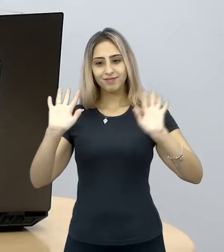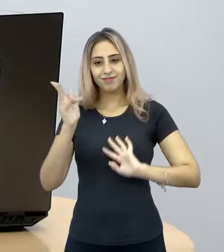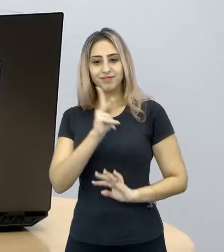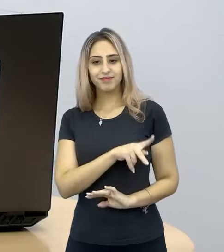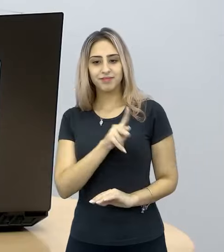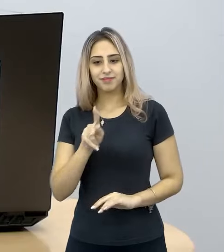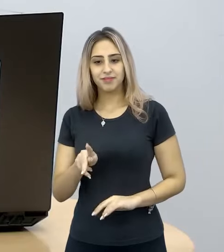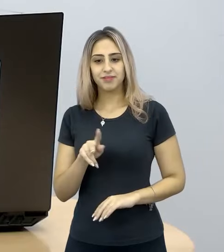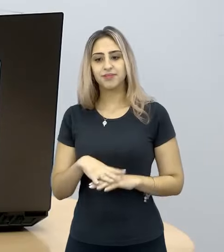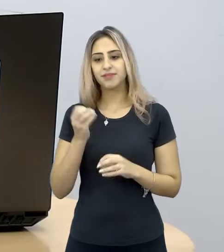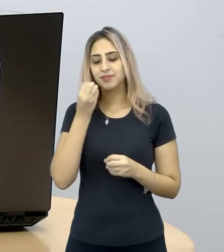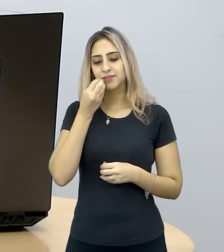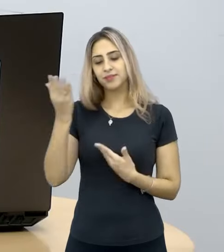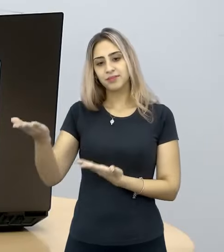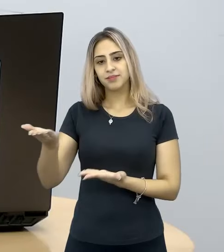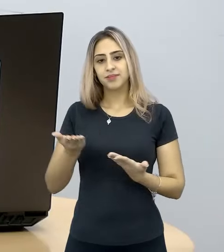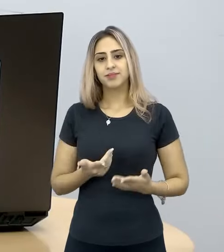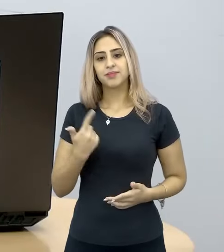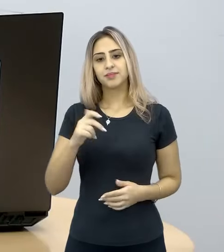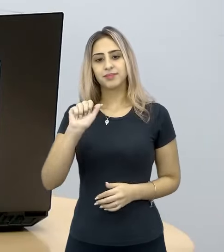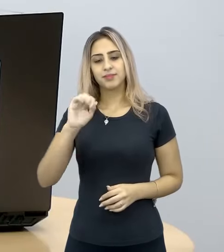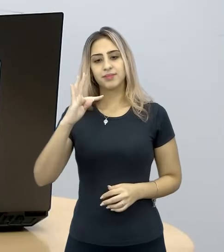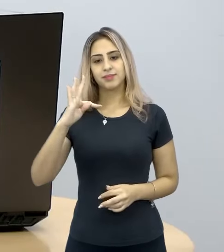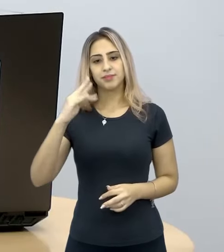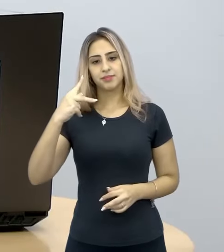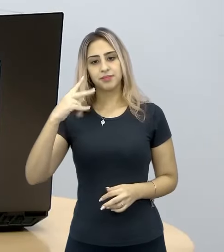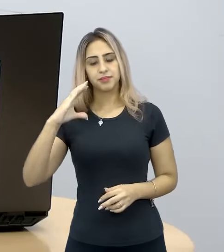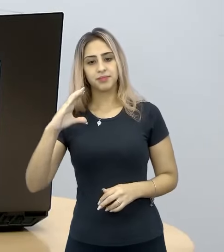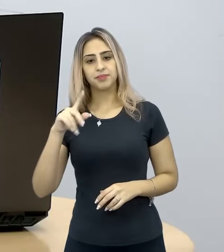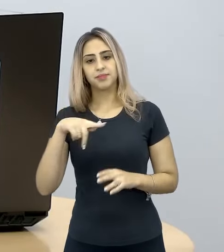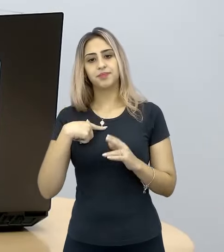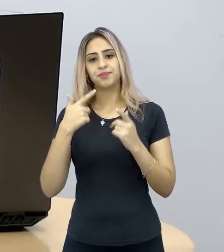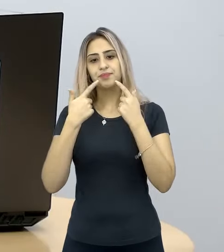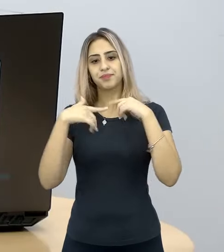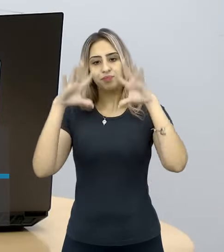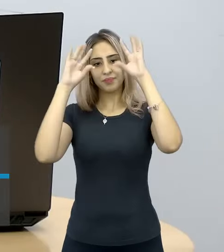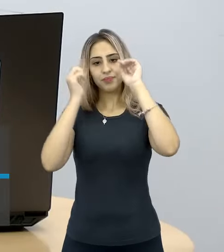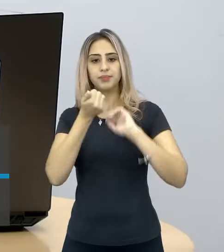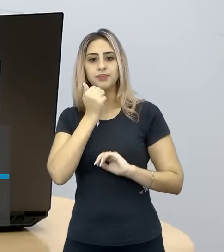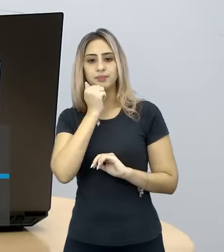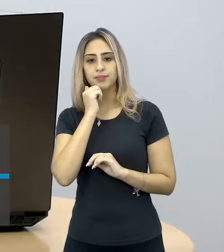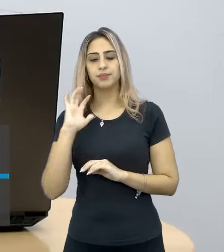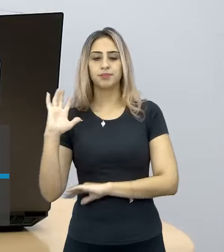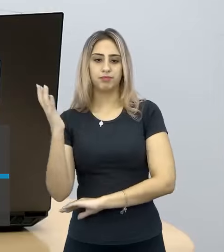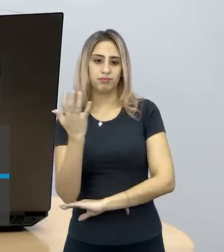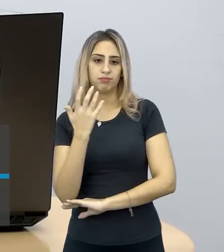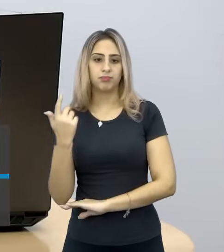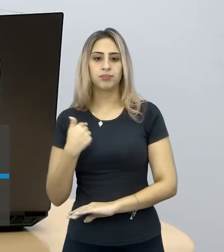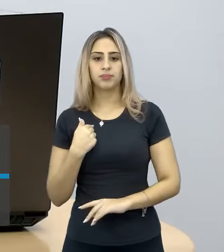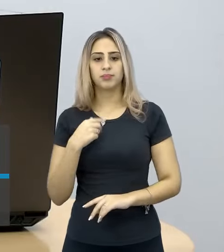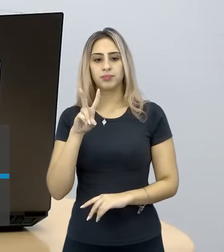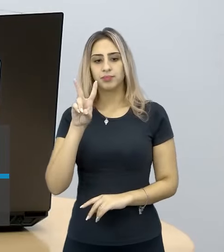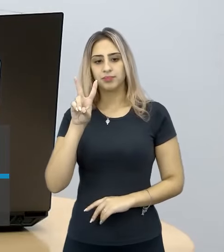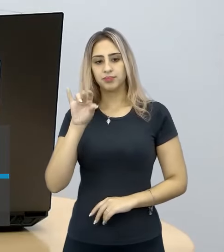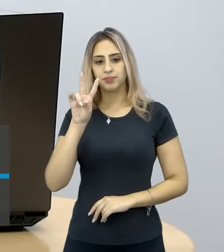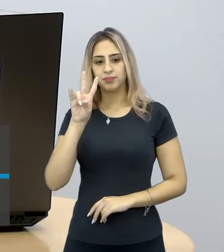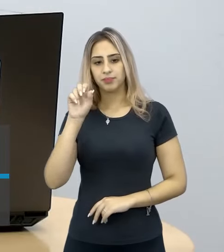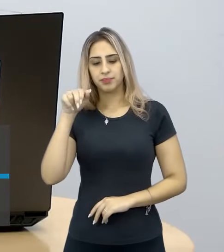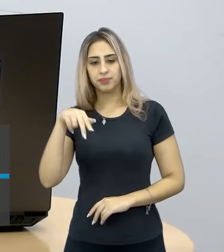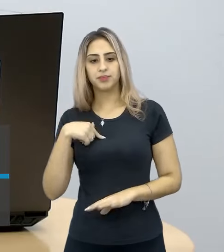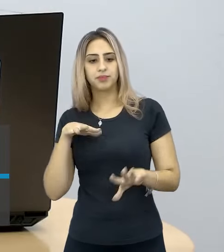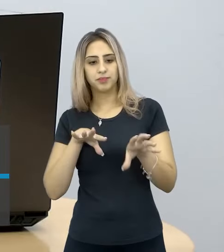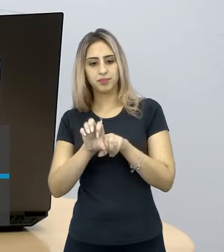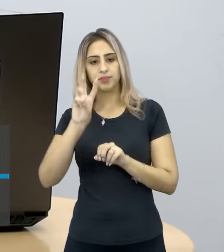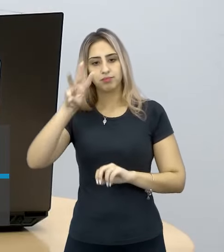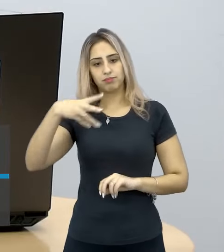Olá, professores! Sejam bem-vindos a mais um ATPC das áreas de Linguagens e Ciências da Natureza. Eu sou a Vivian de Almeida, sou formadora